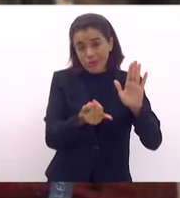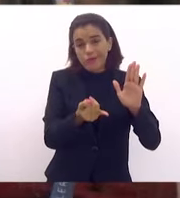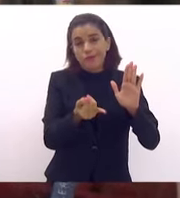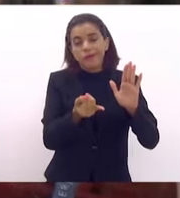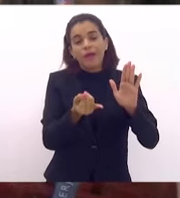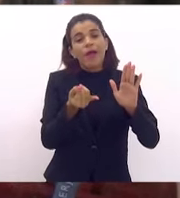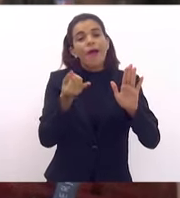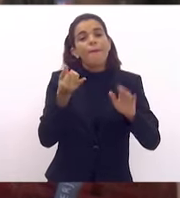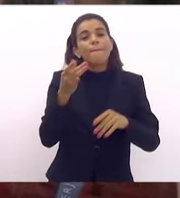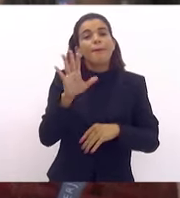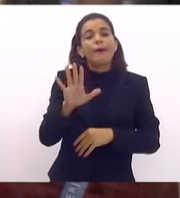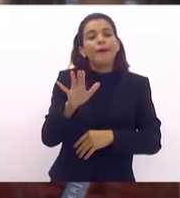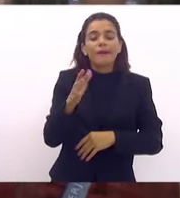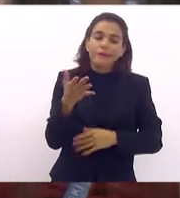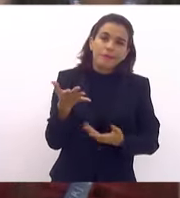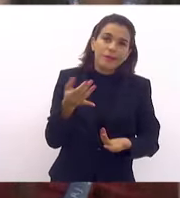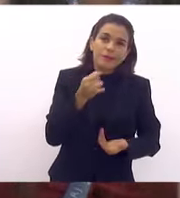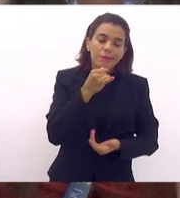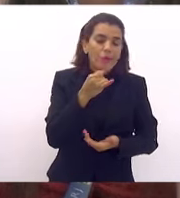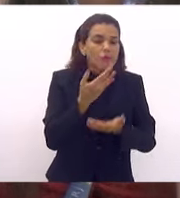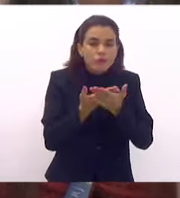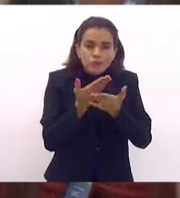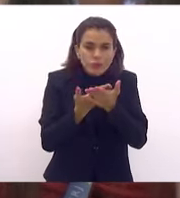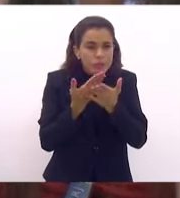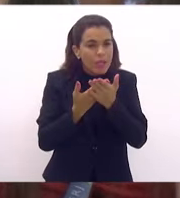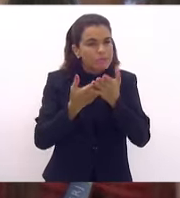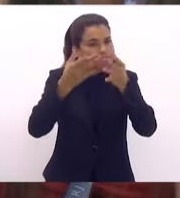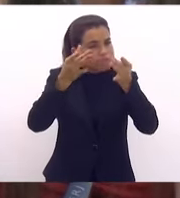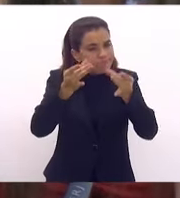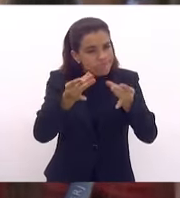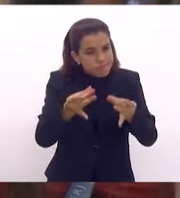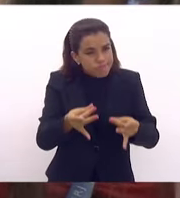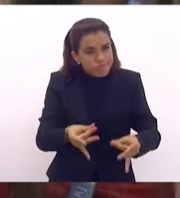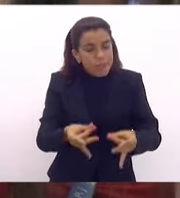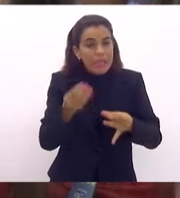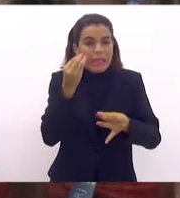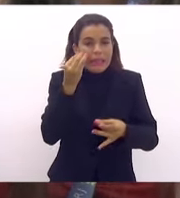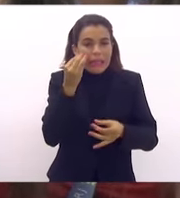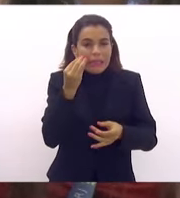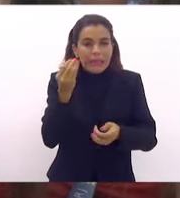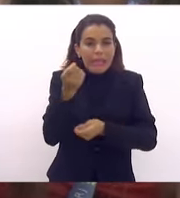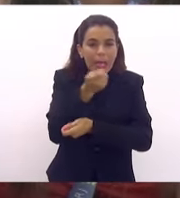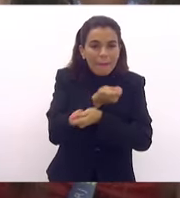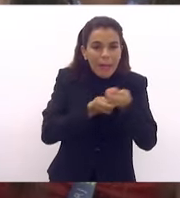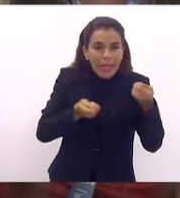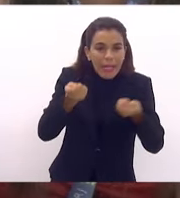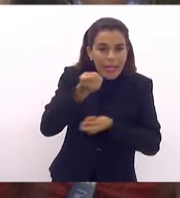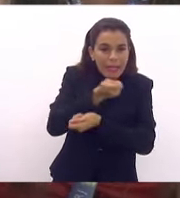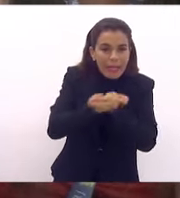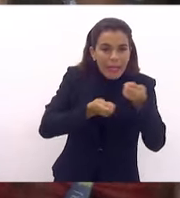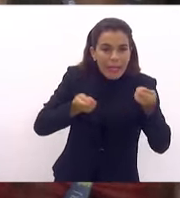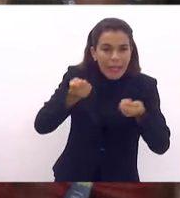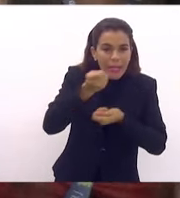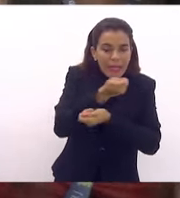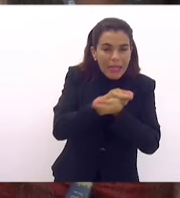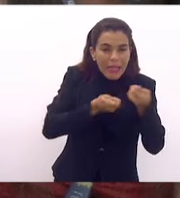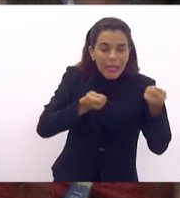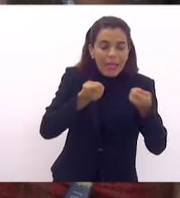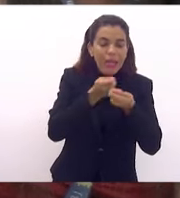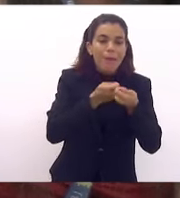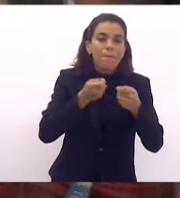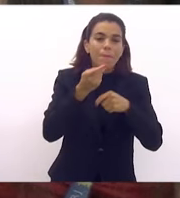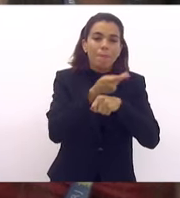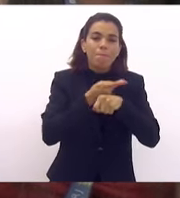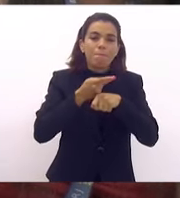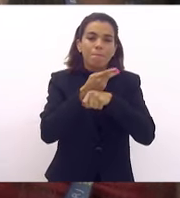buscar nenhum tipo de adiamento, mas me aprofundar e tentar ser um mediador dentro desse processo e buscar uma solução que seja,